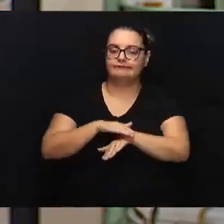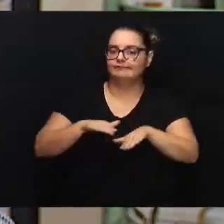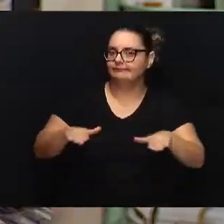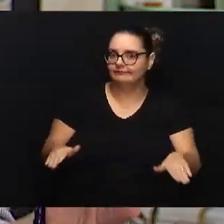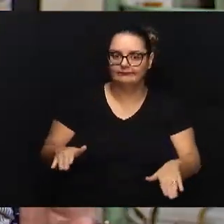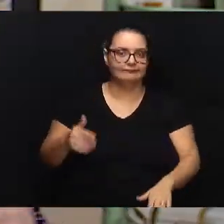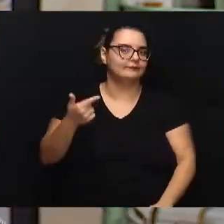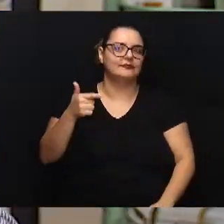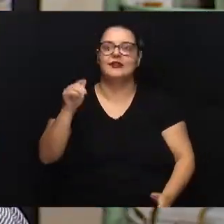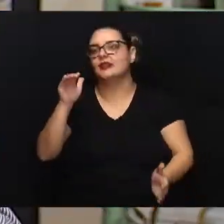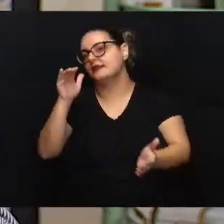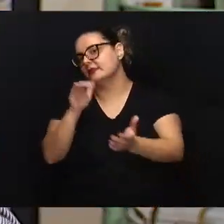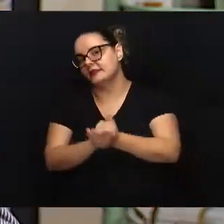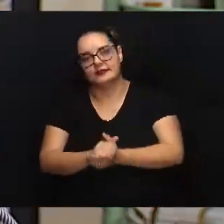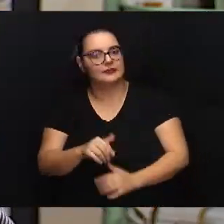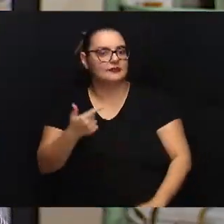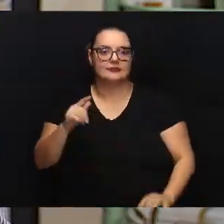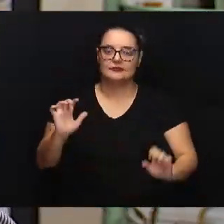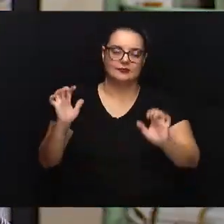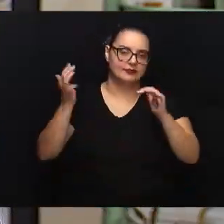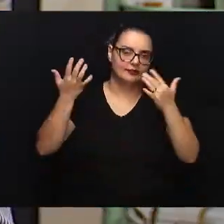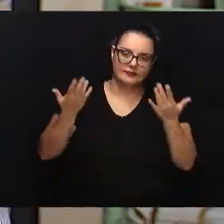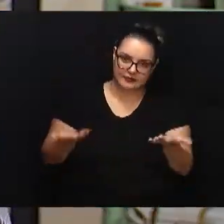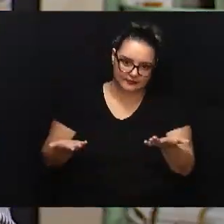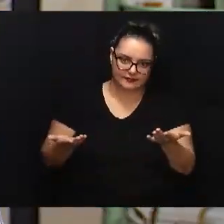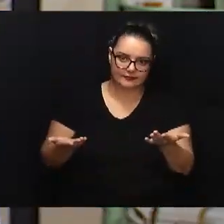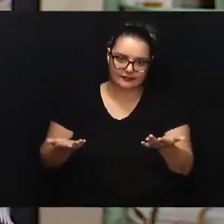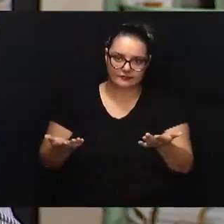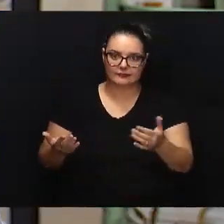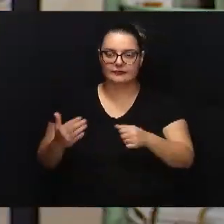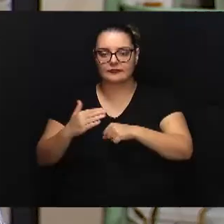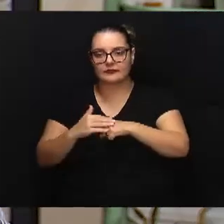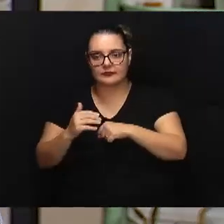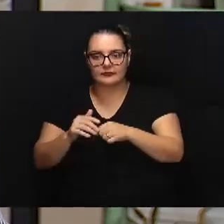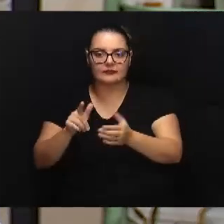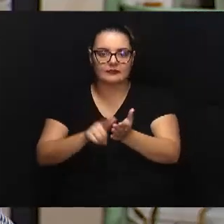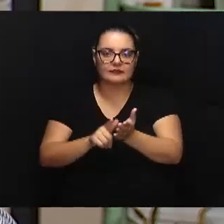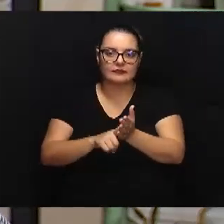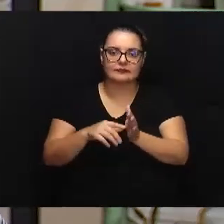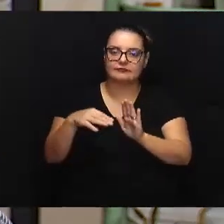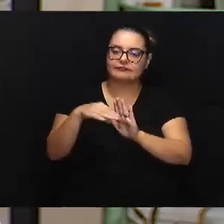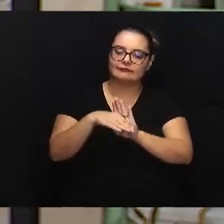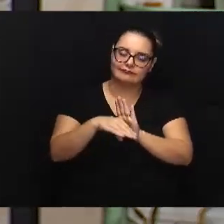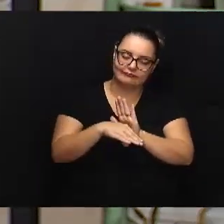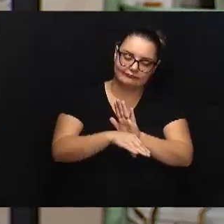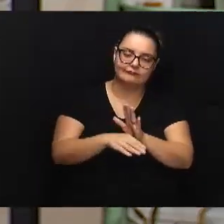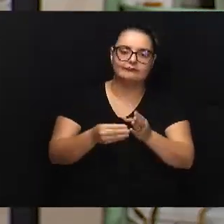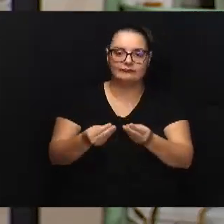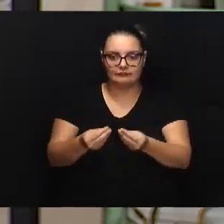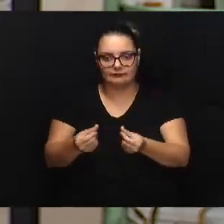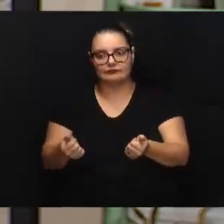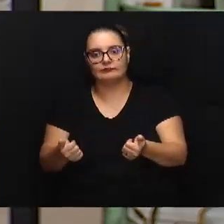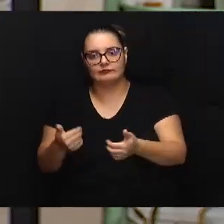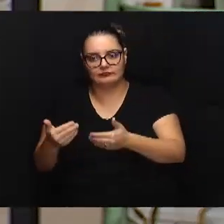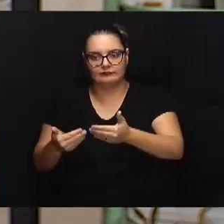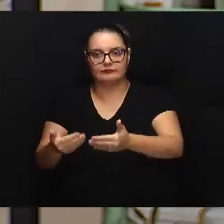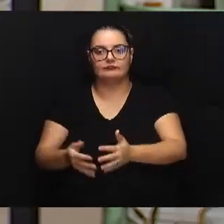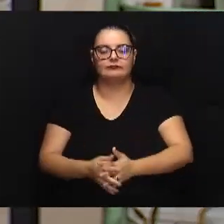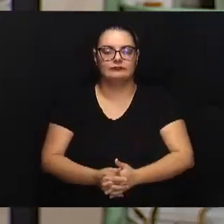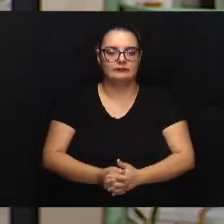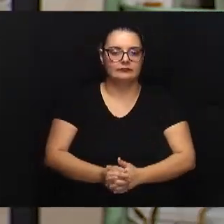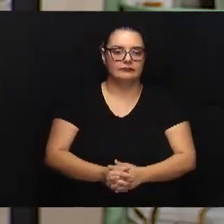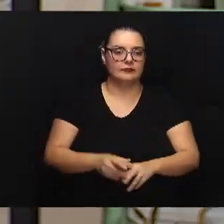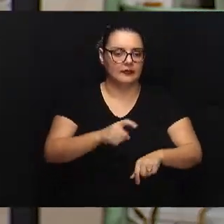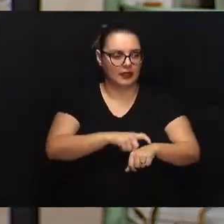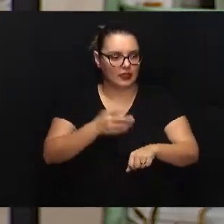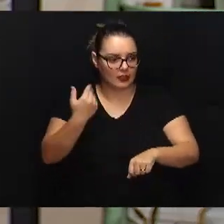casamento, não tinha mais festa. E aí a Carim Papel foi aí, né, se desfazendo ao longo disso. Naquela época você era o quê?